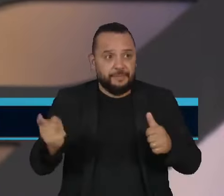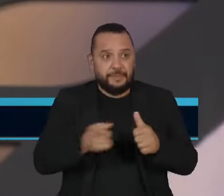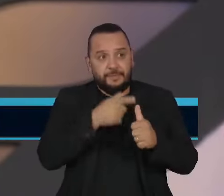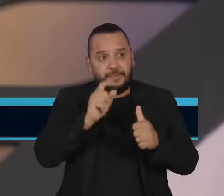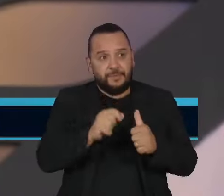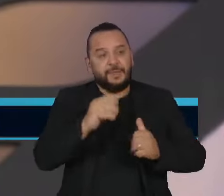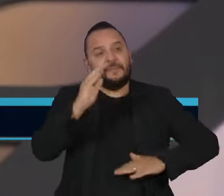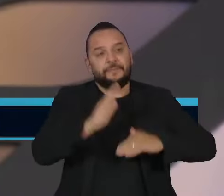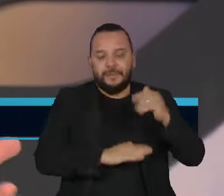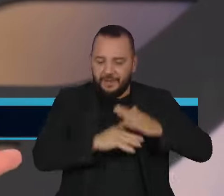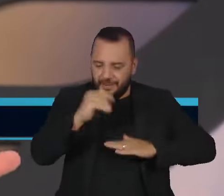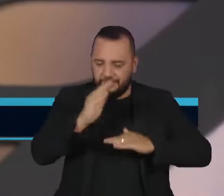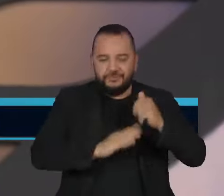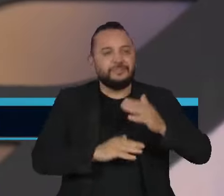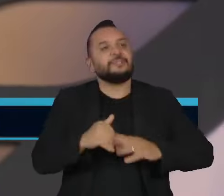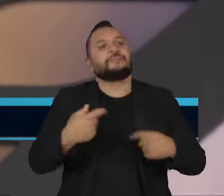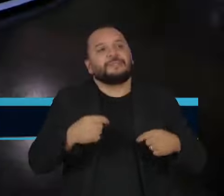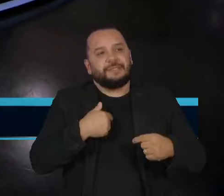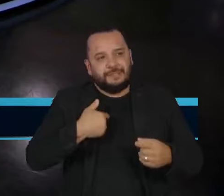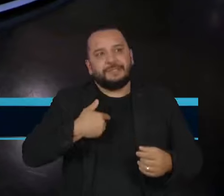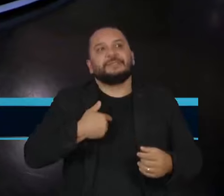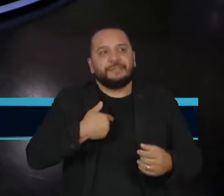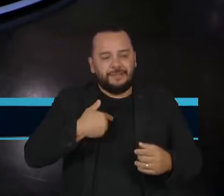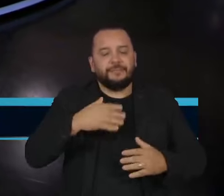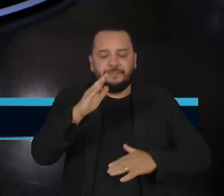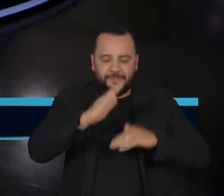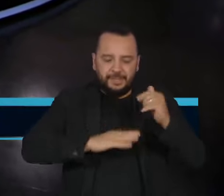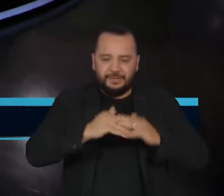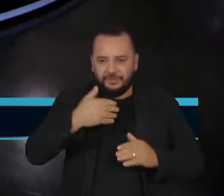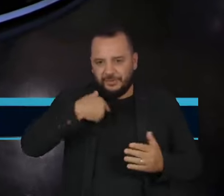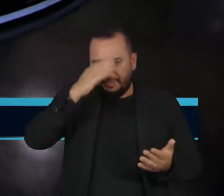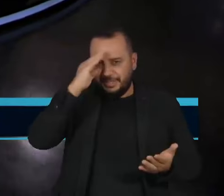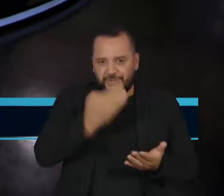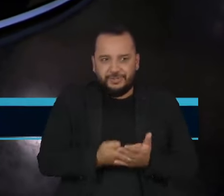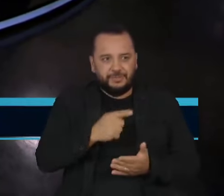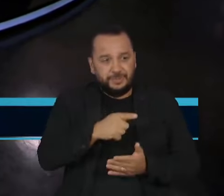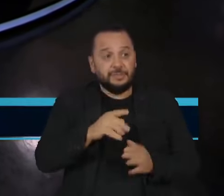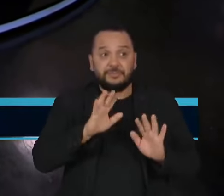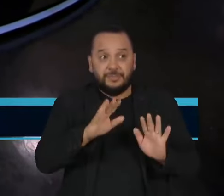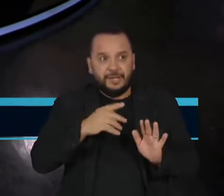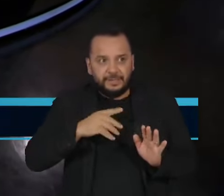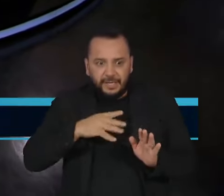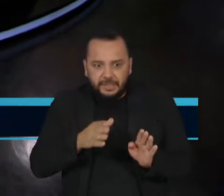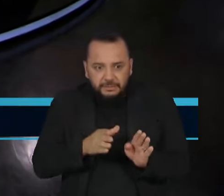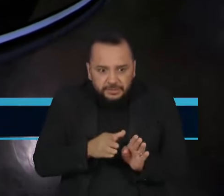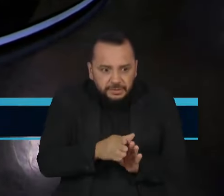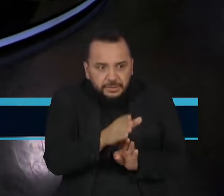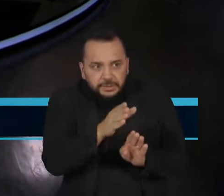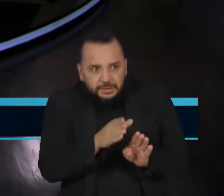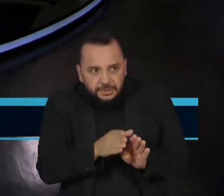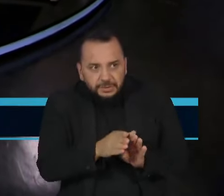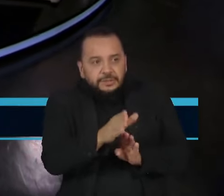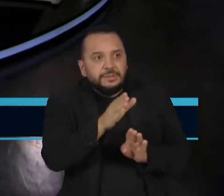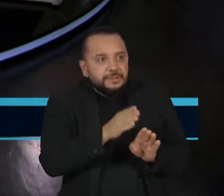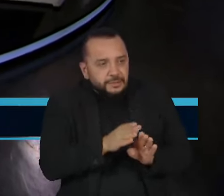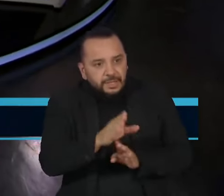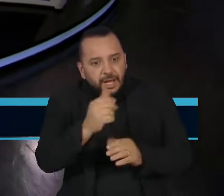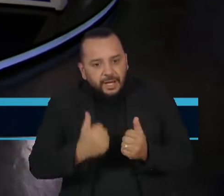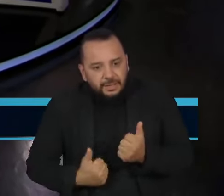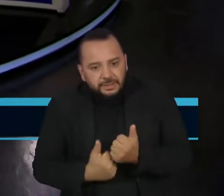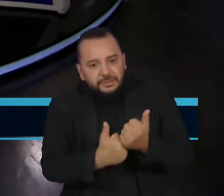prática, não há dúvida disso, mas bem assessorada, com orientadores,